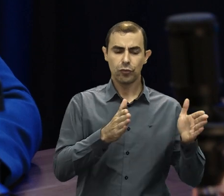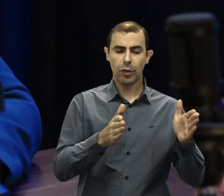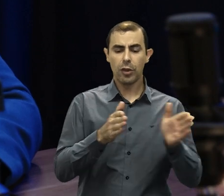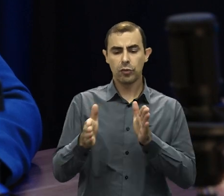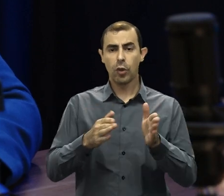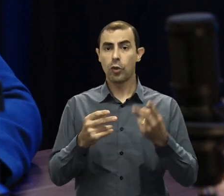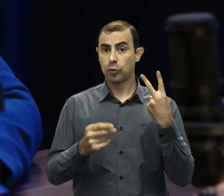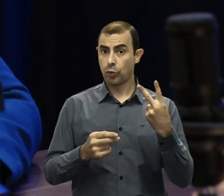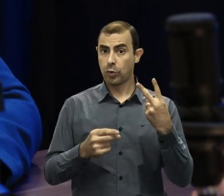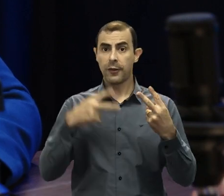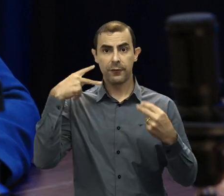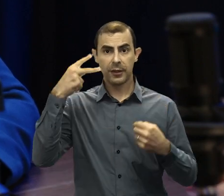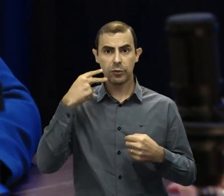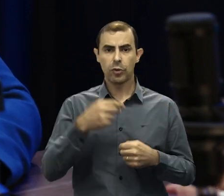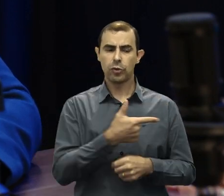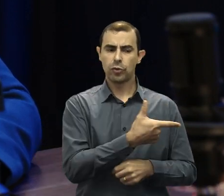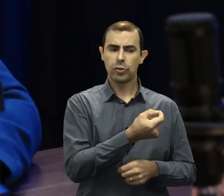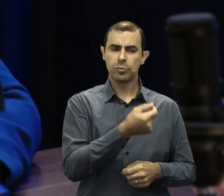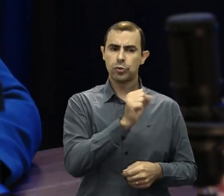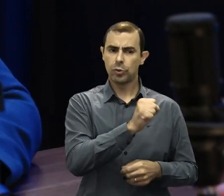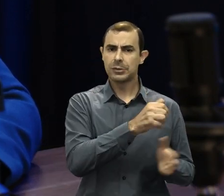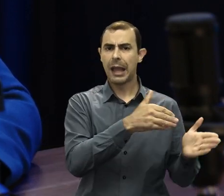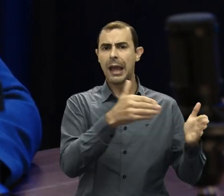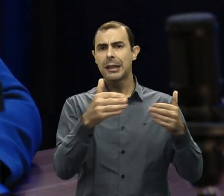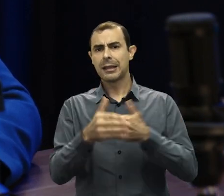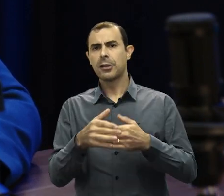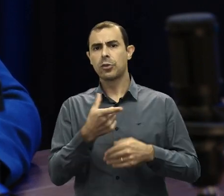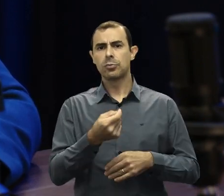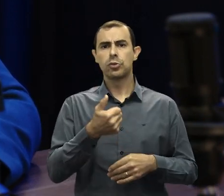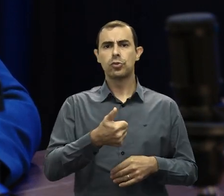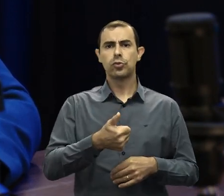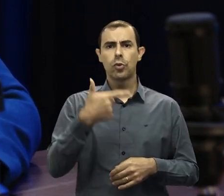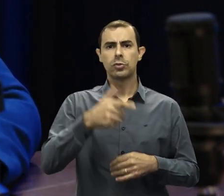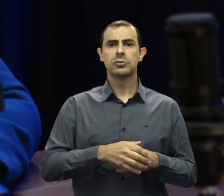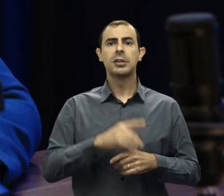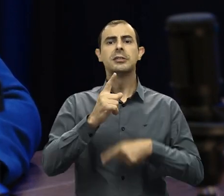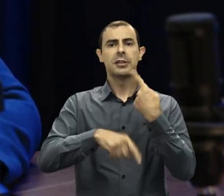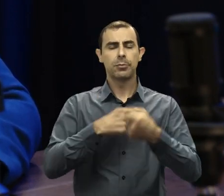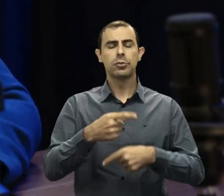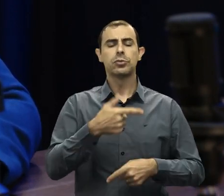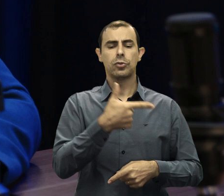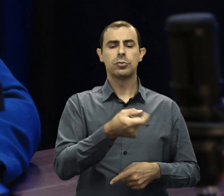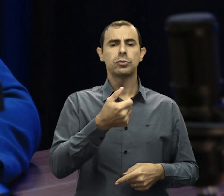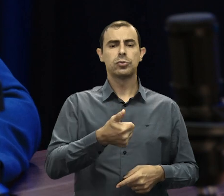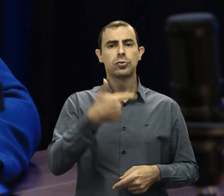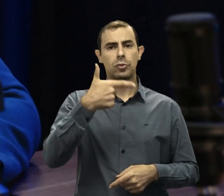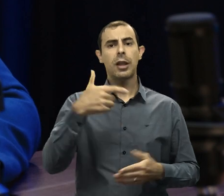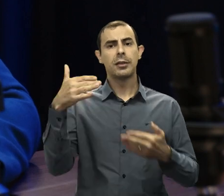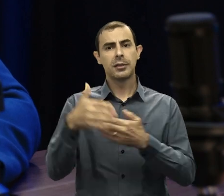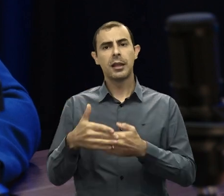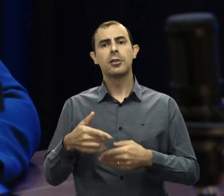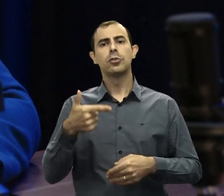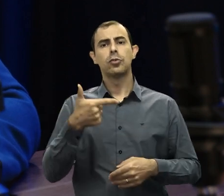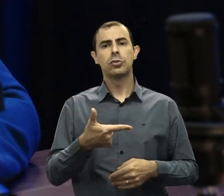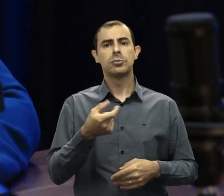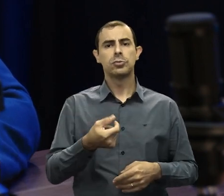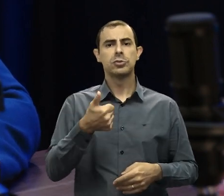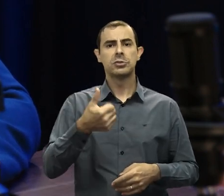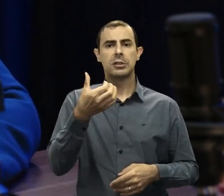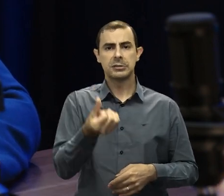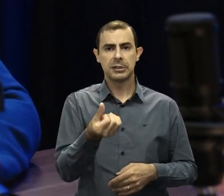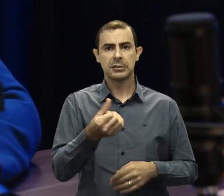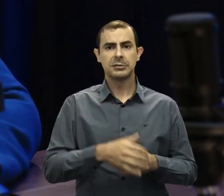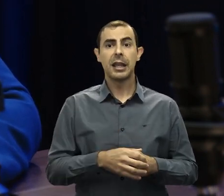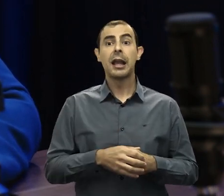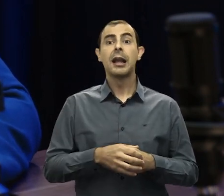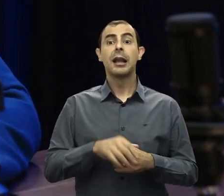enquanto vereador, 2008 a 2012, aí até 2012, 2016. Num